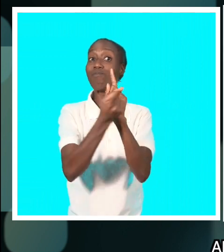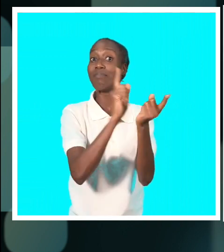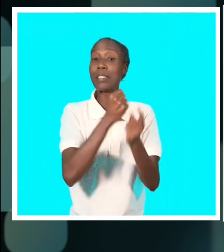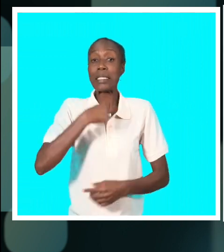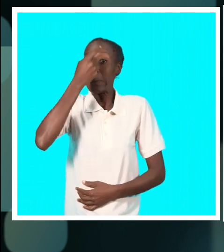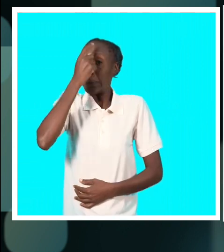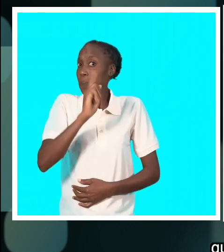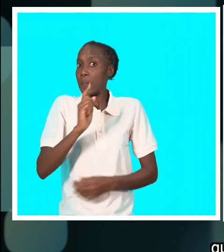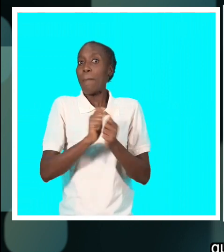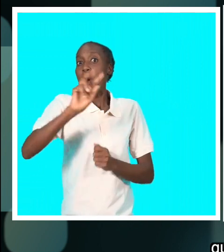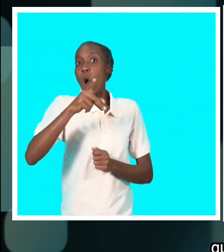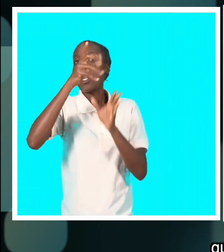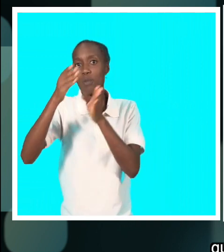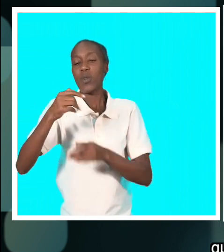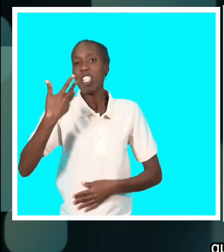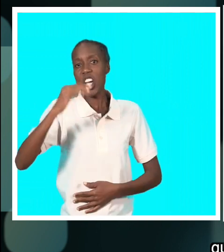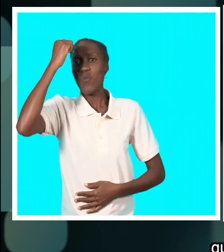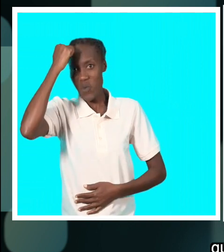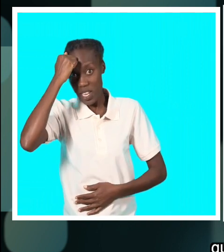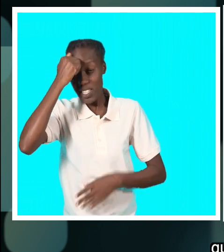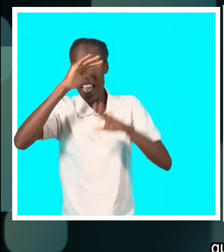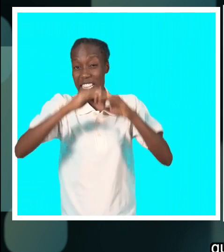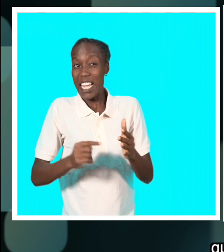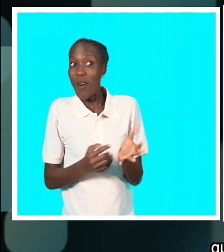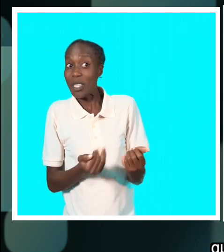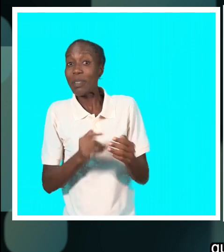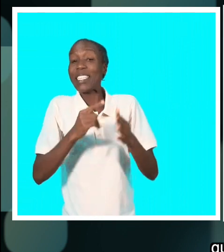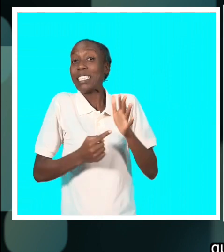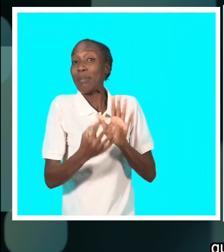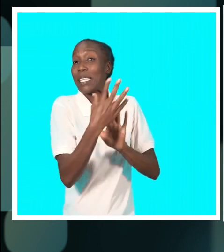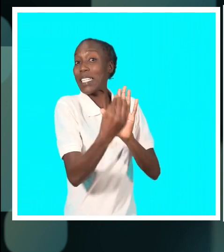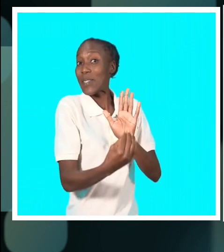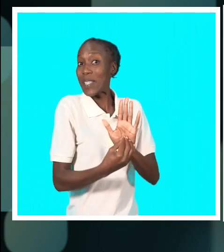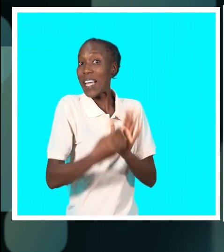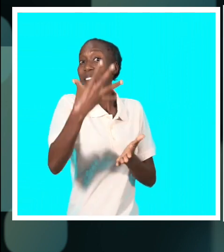desconheço, que estão em torres também, que esperam arrecadar alguma coisa lá.